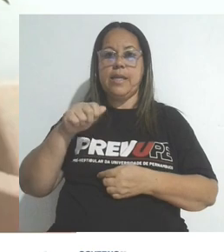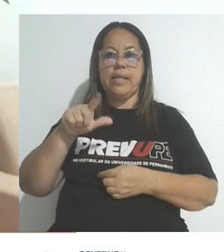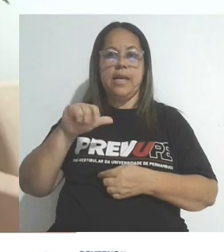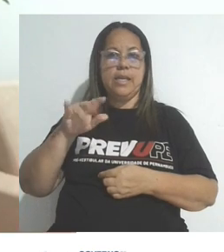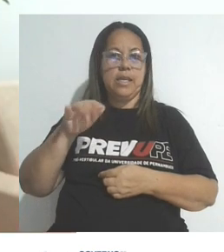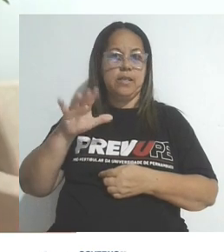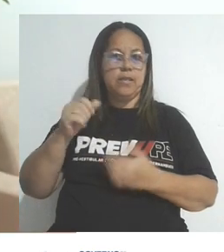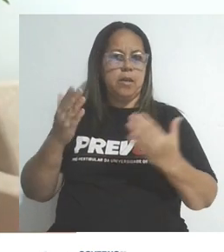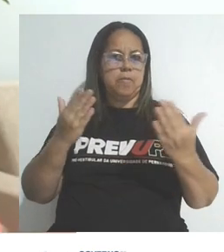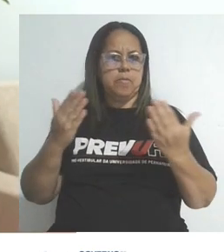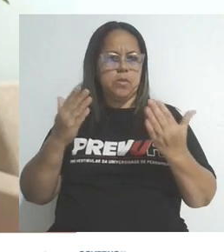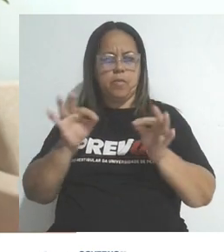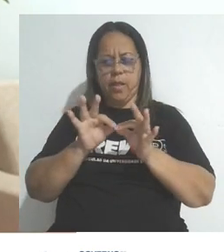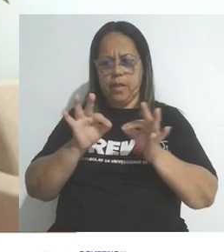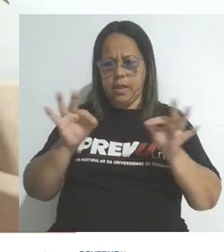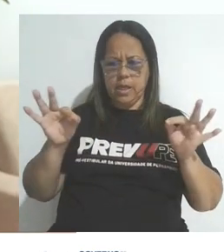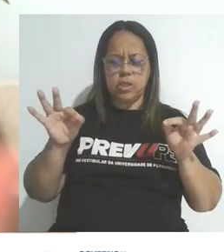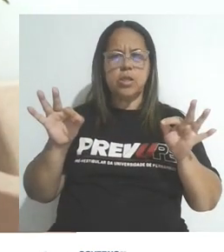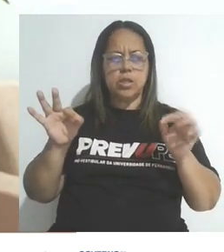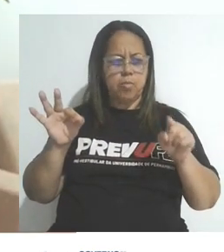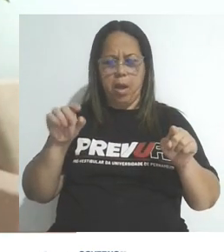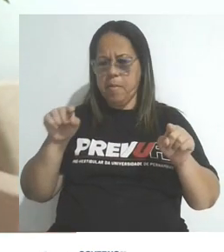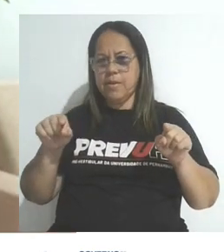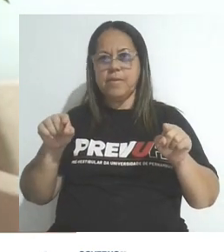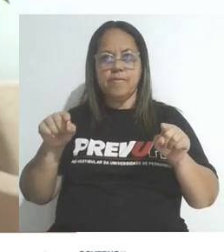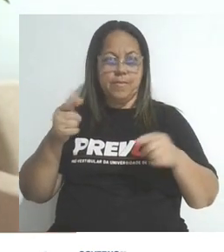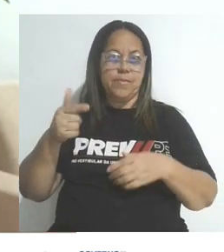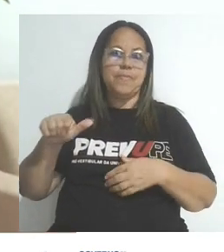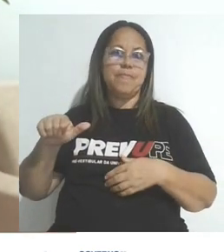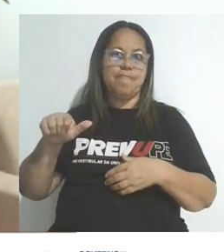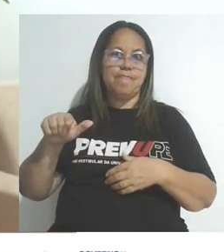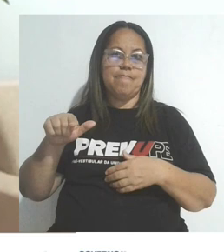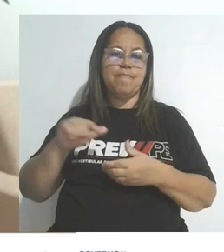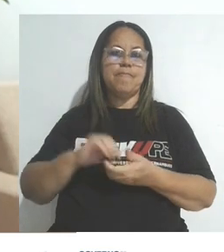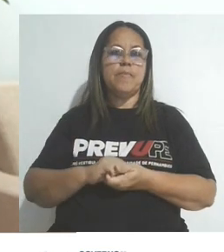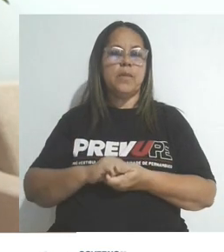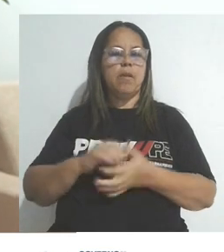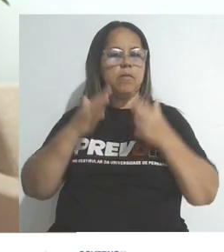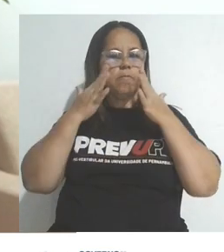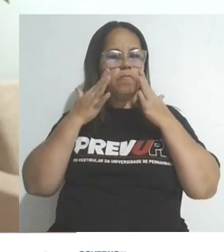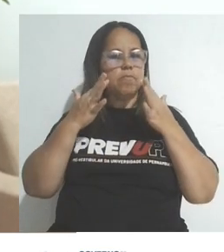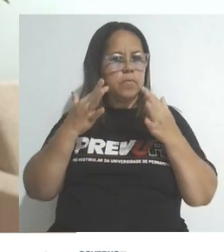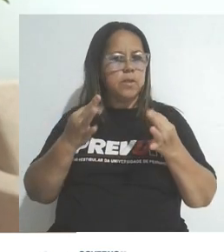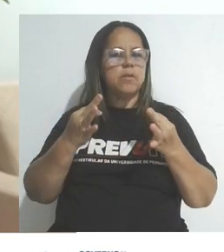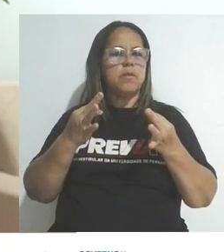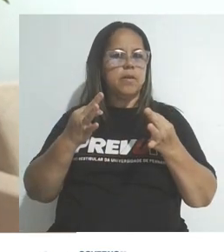suas relações de distância entre dois pontos e assim sucessivamente. Então, fique muito